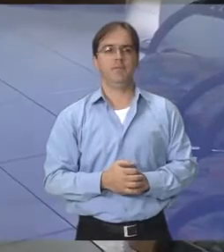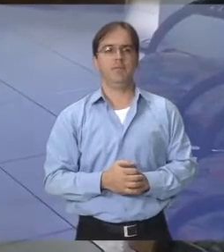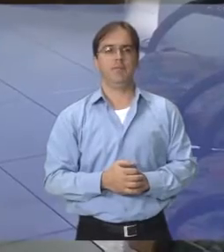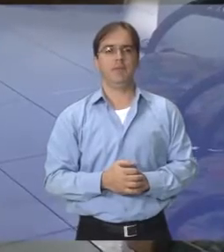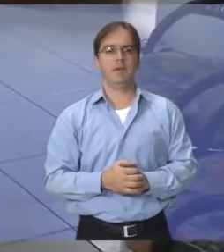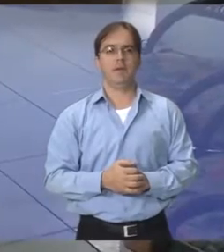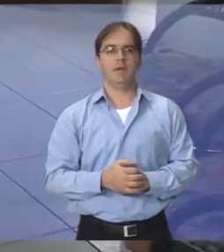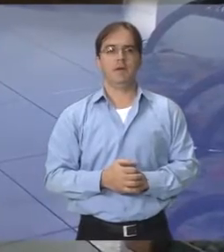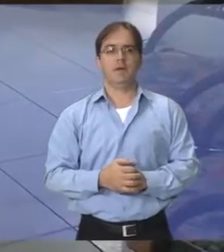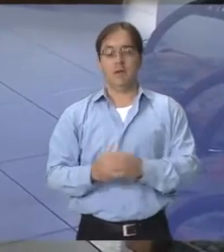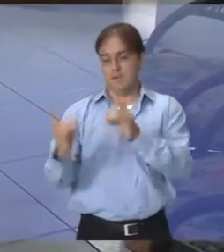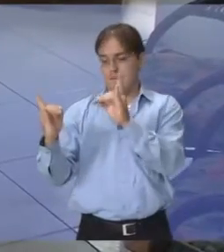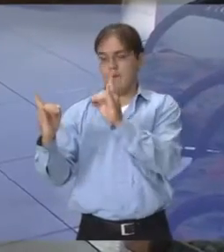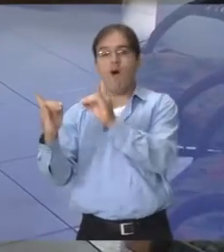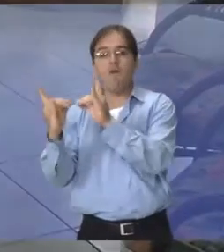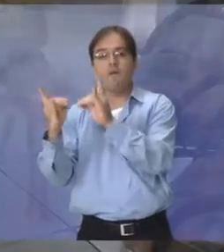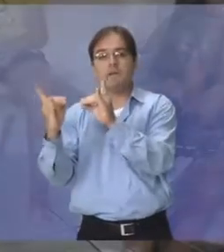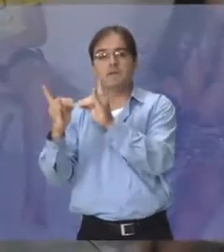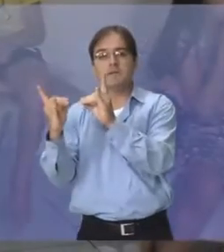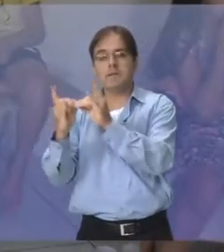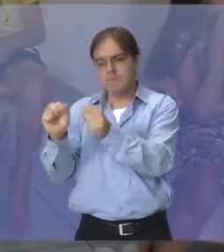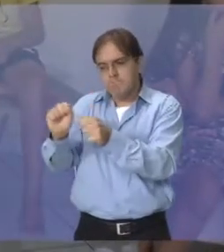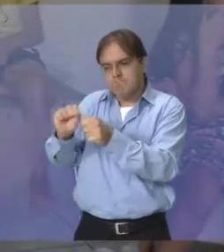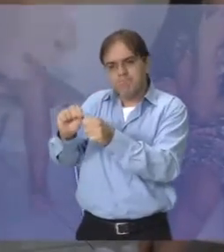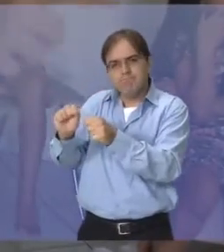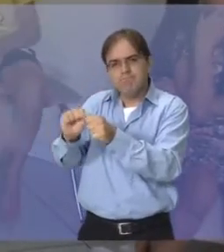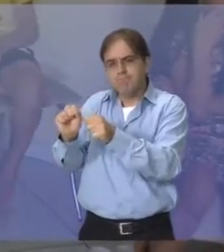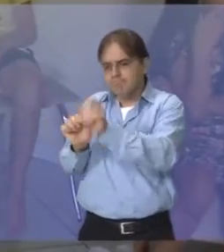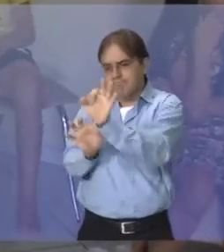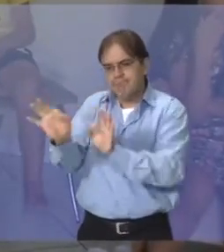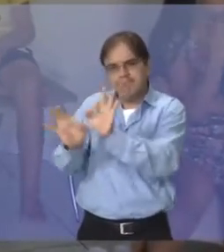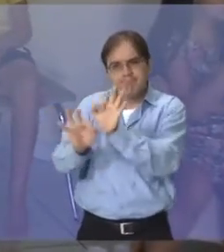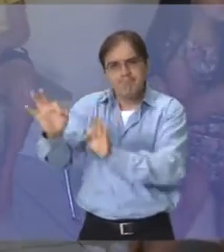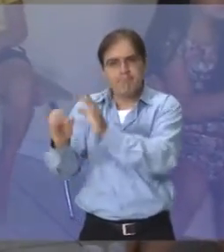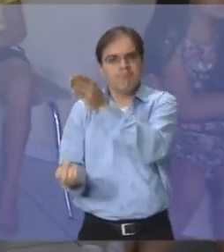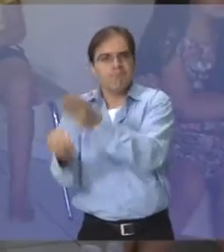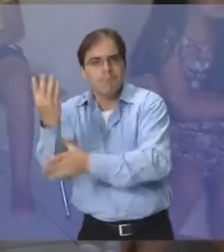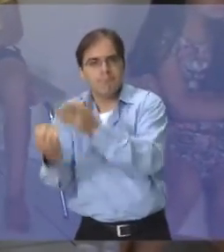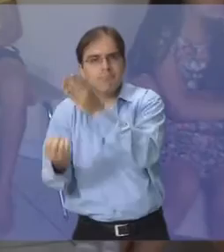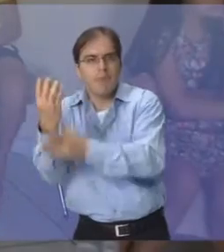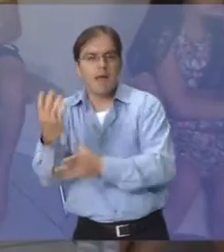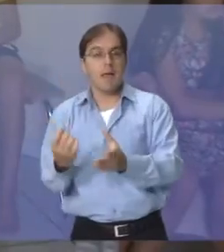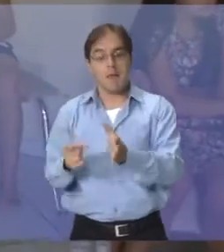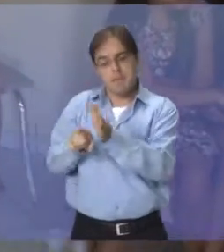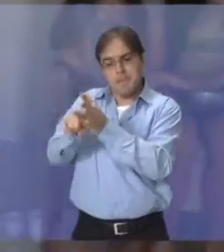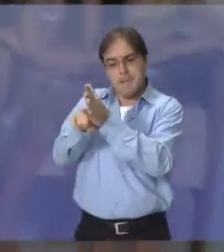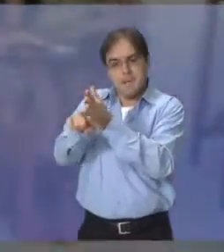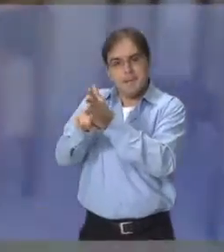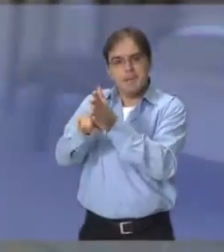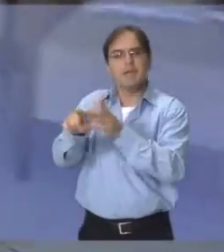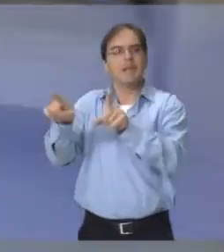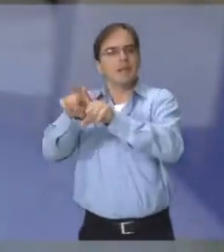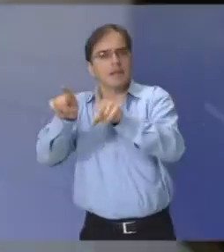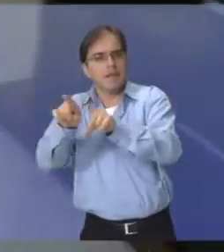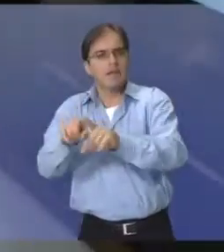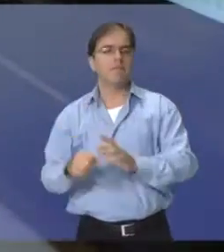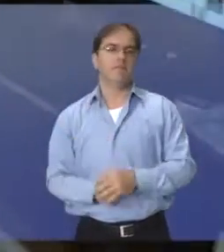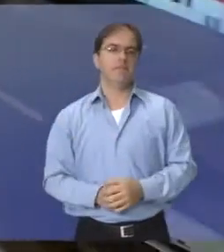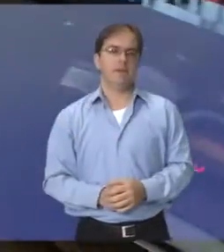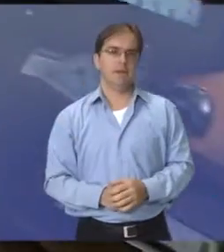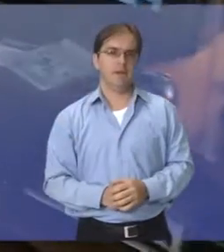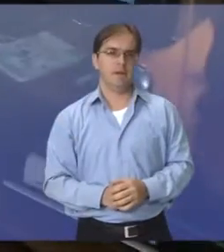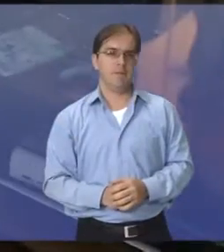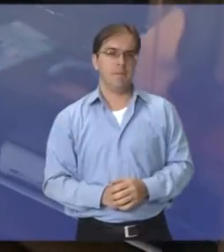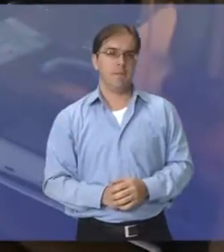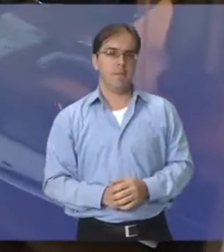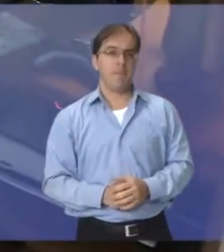que diz respeito à criação de oficinas, né? A gente chama isso de pesquisação, quer dizer, a pesquisa ela se dá à medida